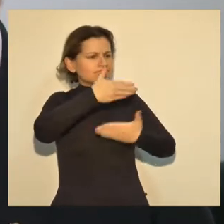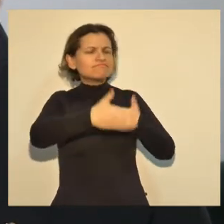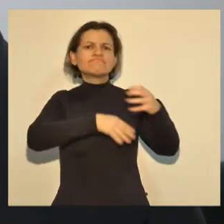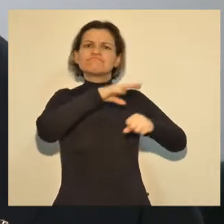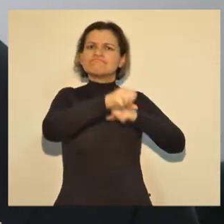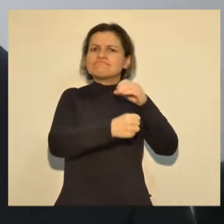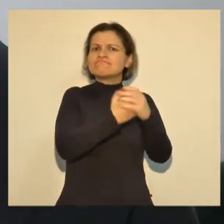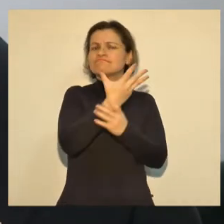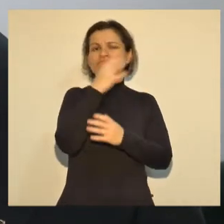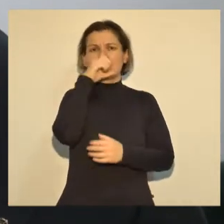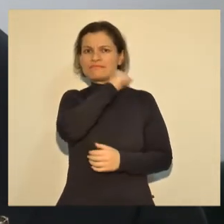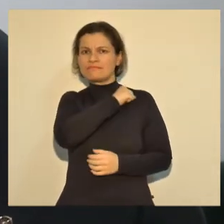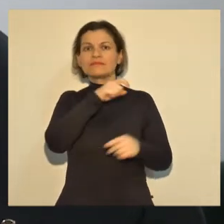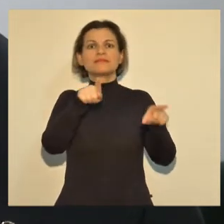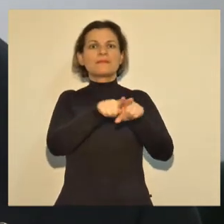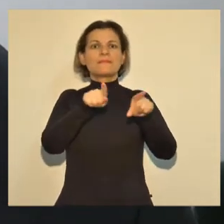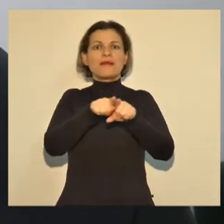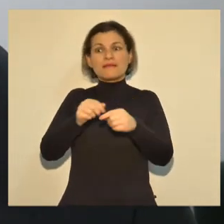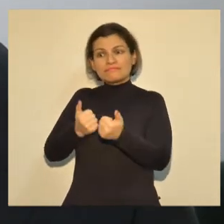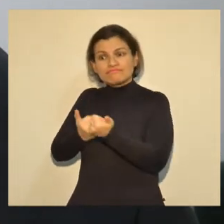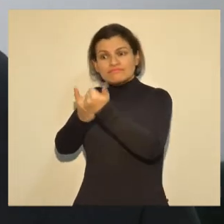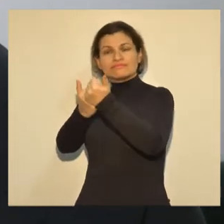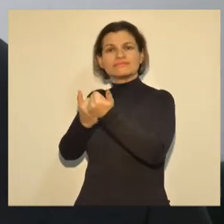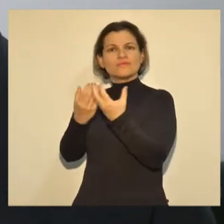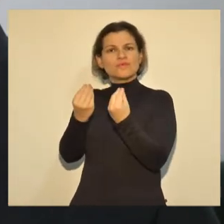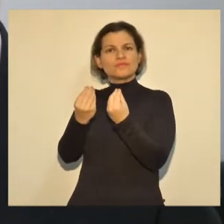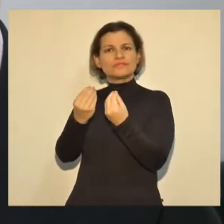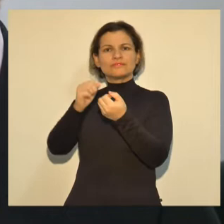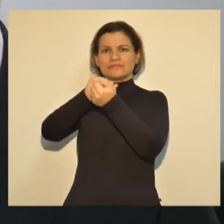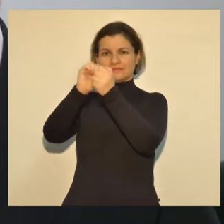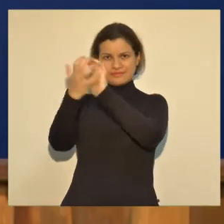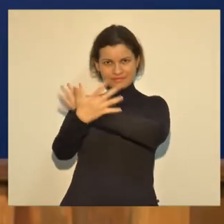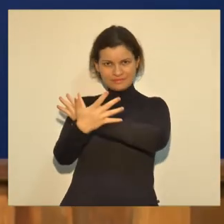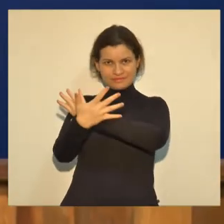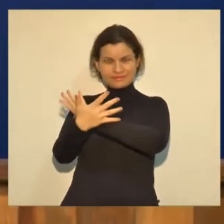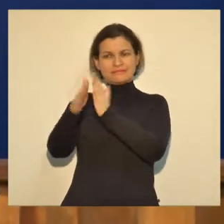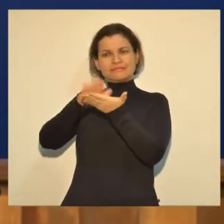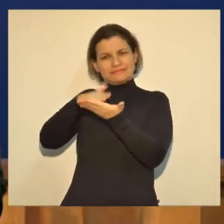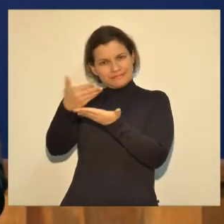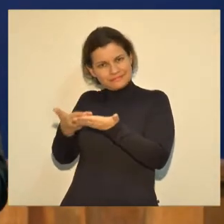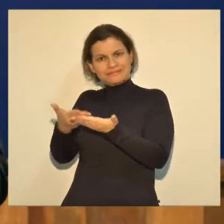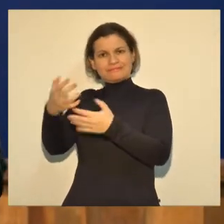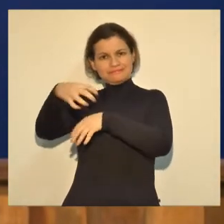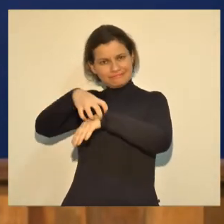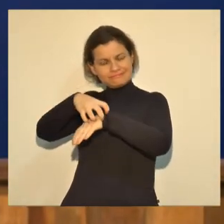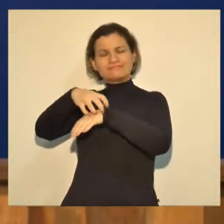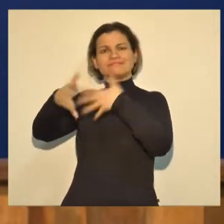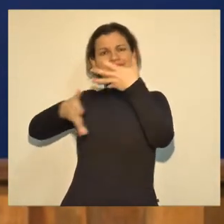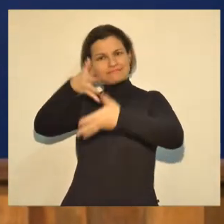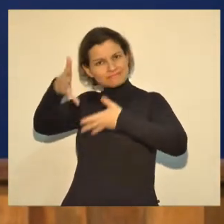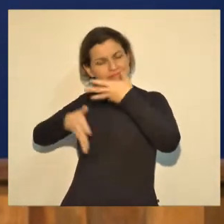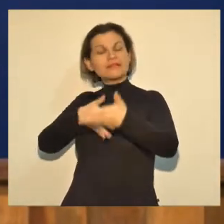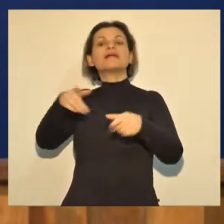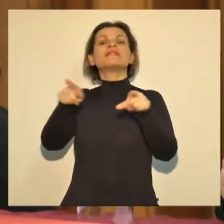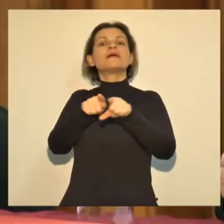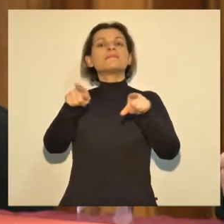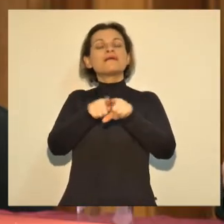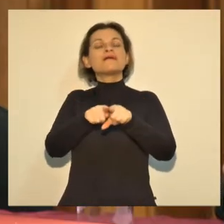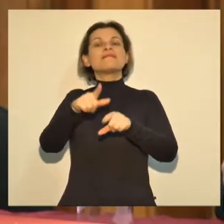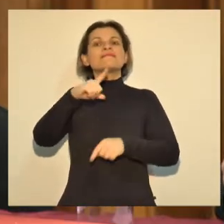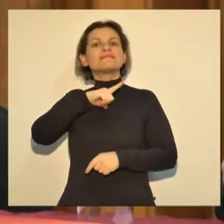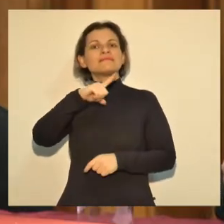possa implementar rapidamente. Temos apoiado muito a Central de Interpretação de Língua de Sinais.